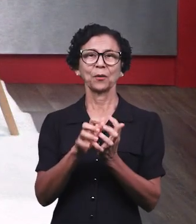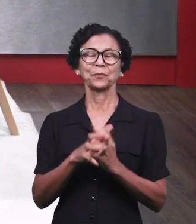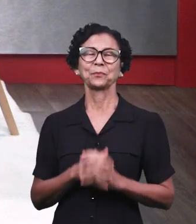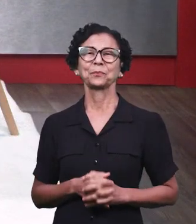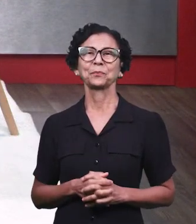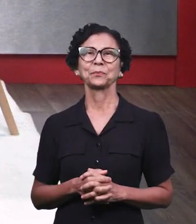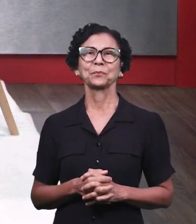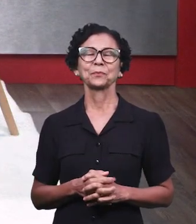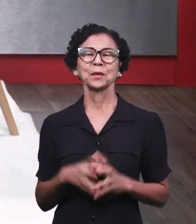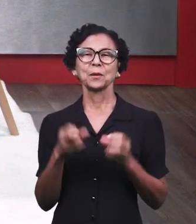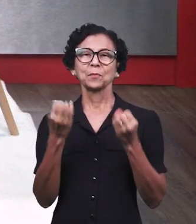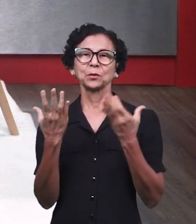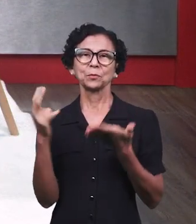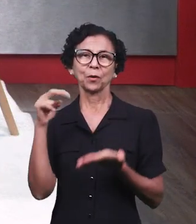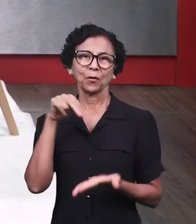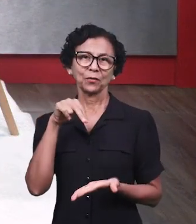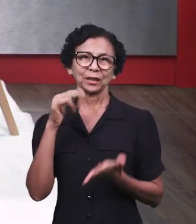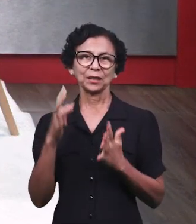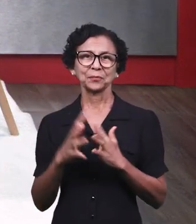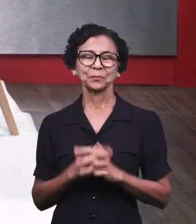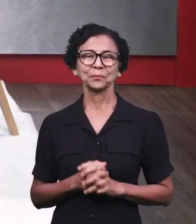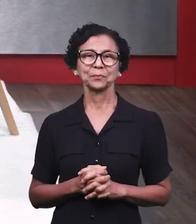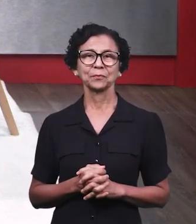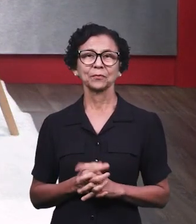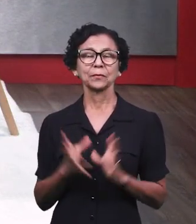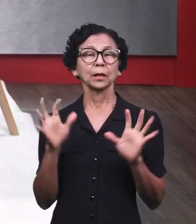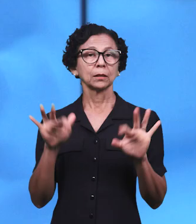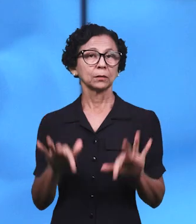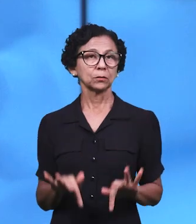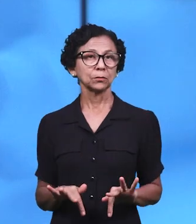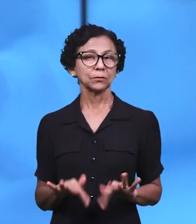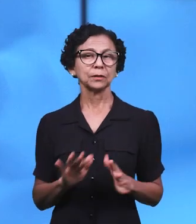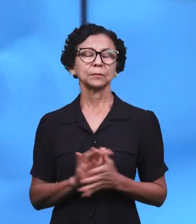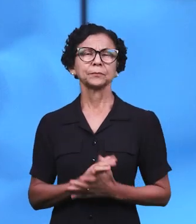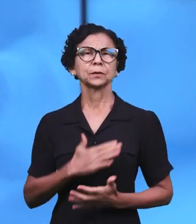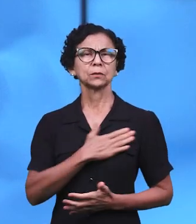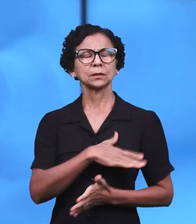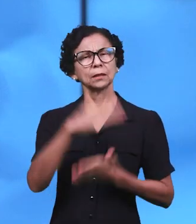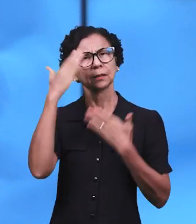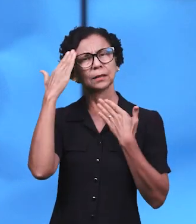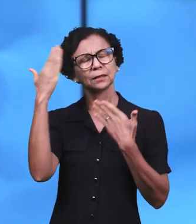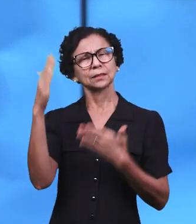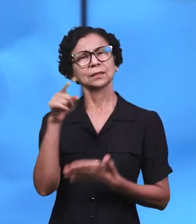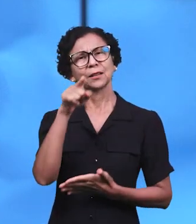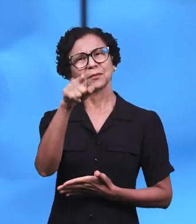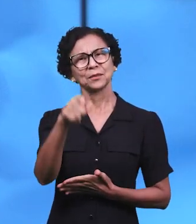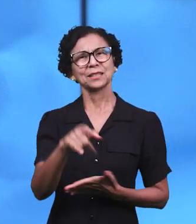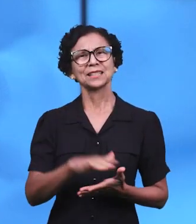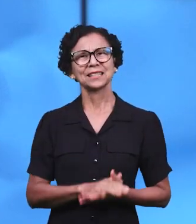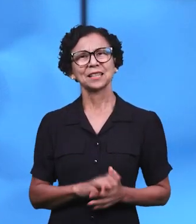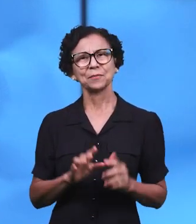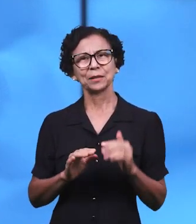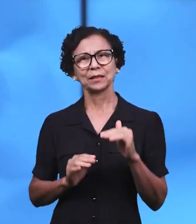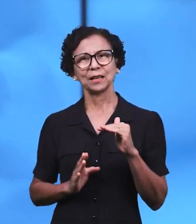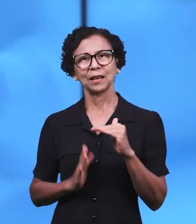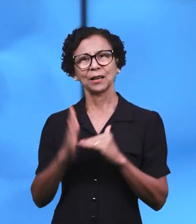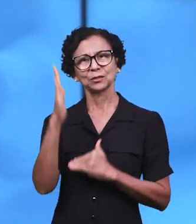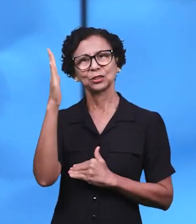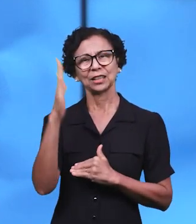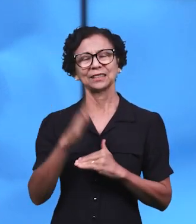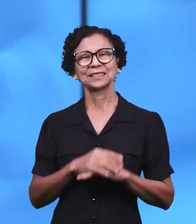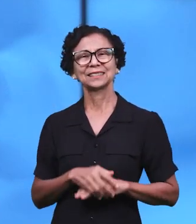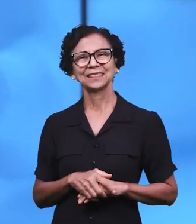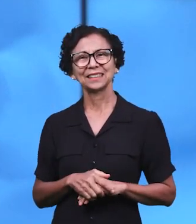com Saúde. É uma benção, é sempre bom estar aqui. Bom, pessoal, o nosso programa está chegando ao fim. Gostaria de agradecer a você